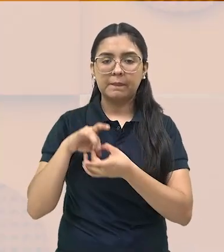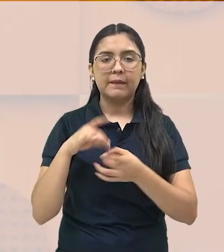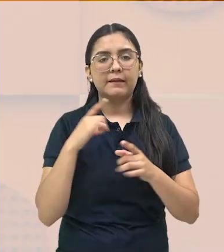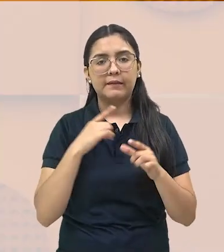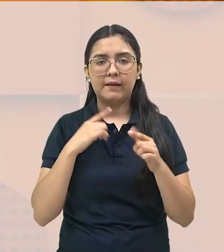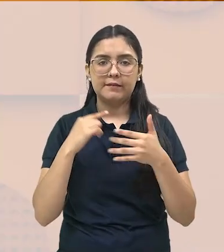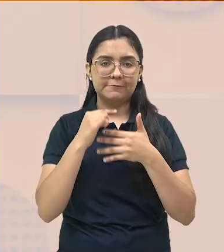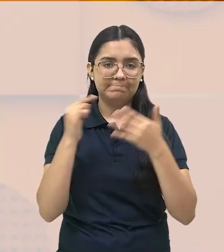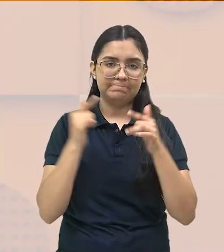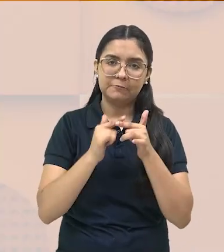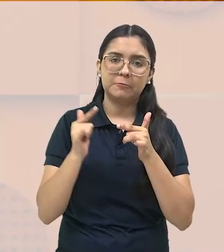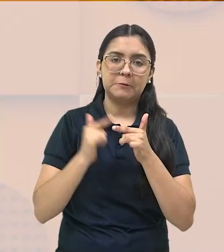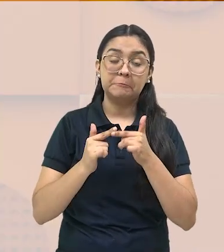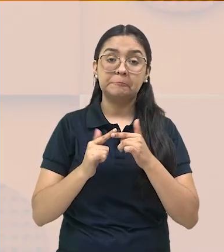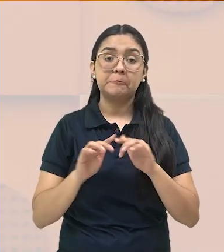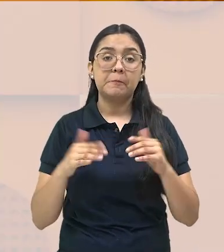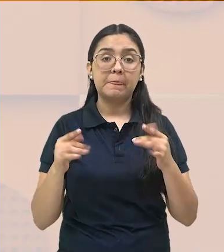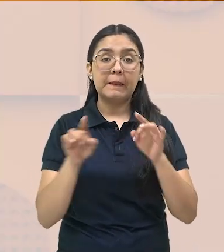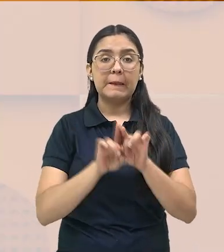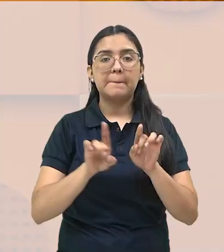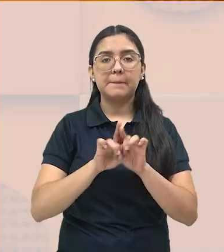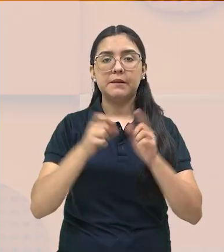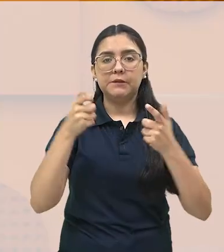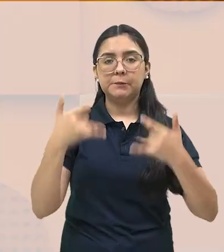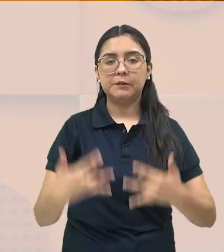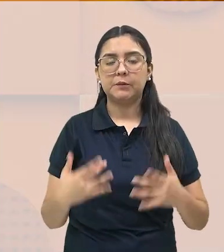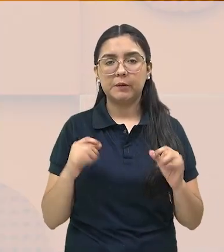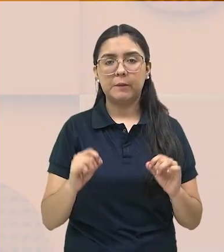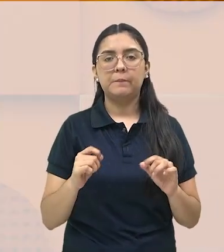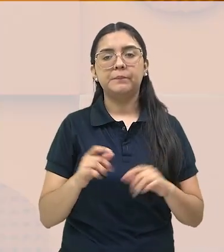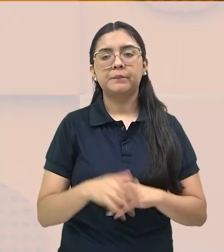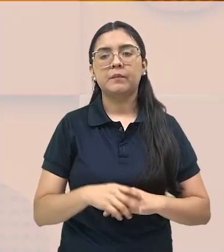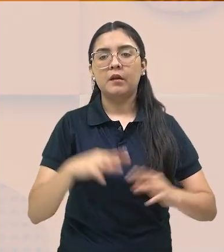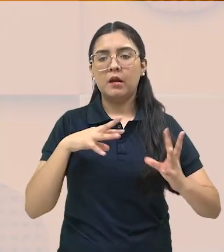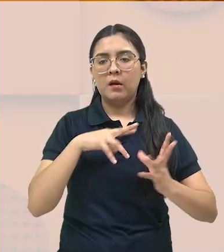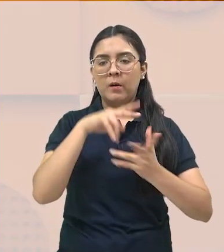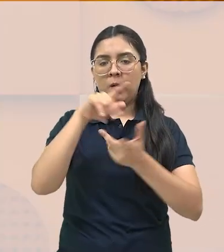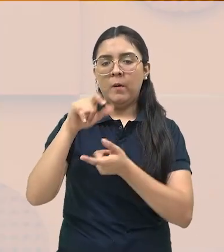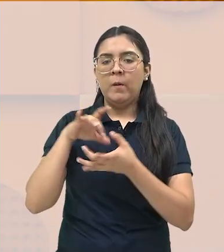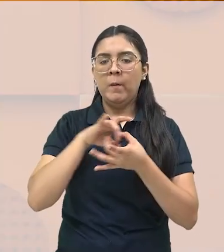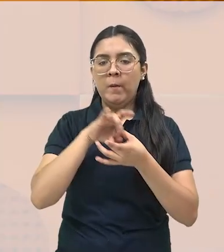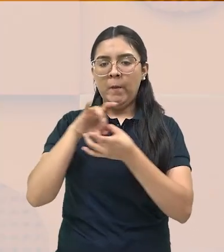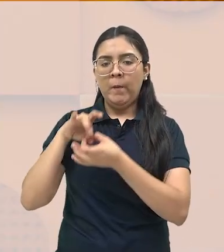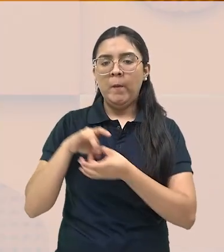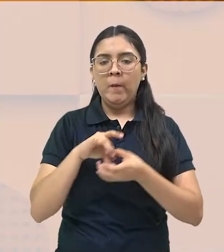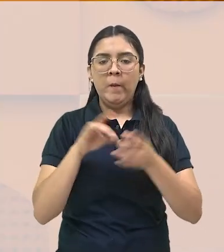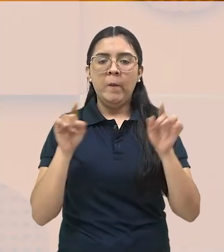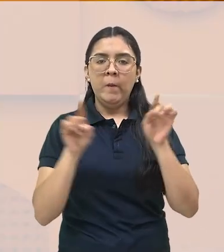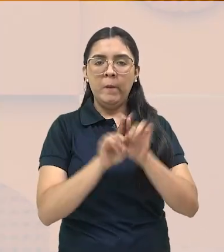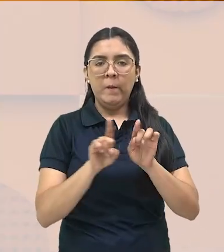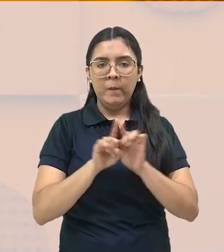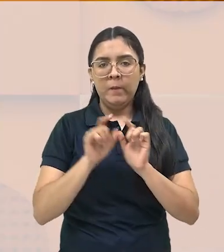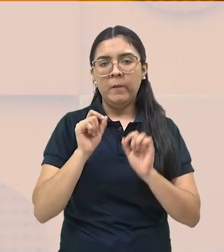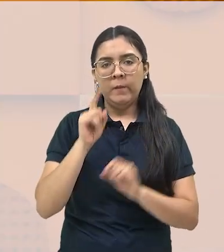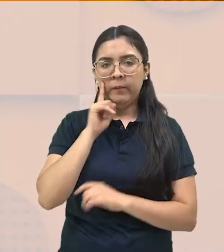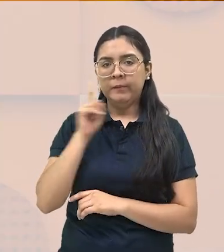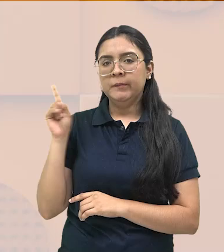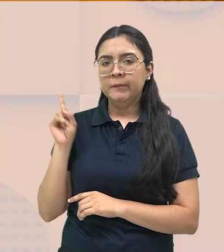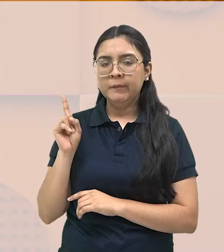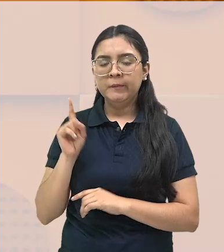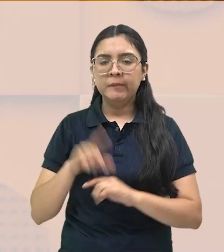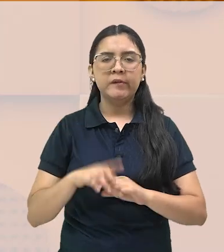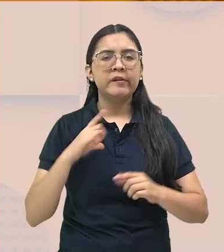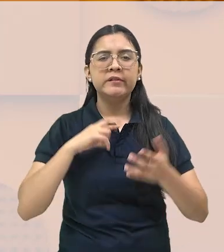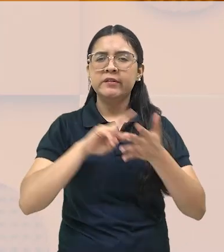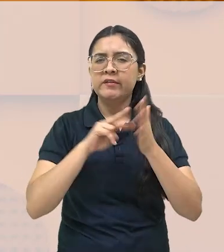esses problemas, certo? E ele diz também que a globalização ela é vista como perversa. Acompanhe aqui comigo, né, o que